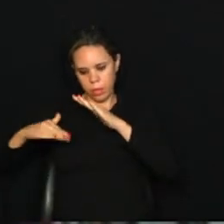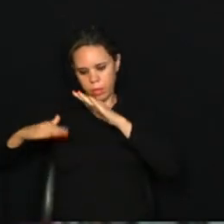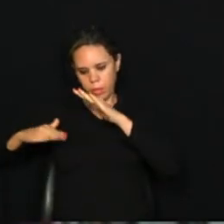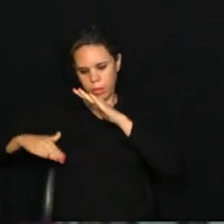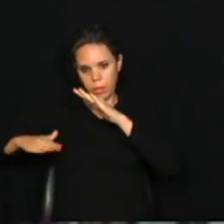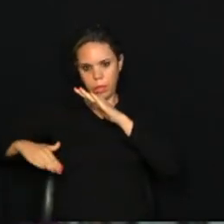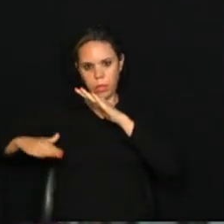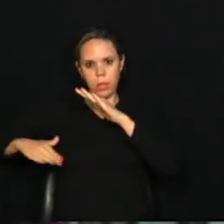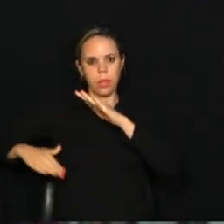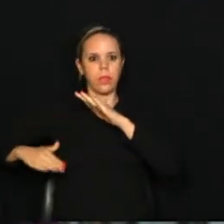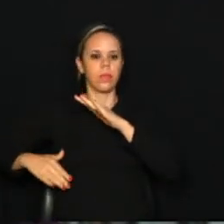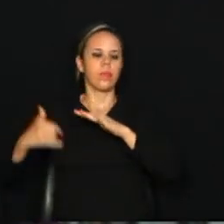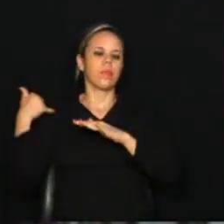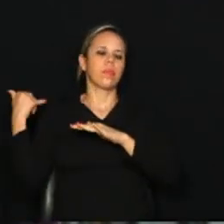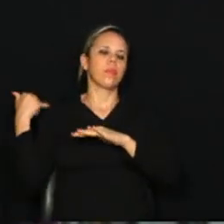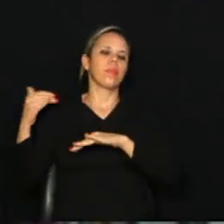né?